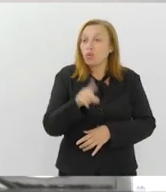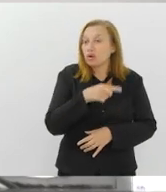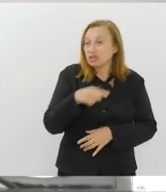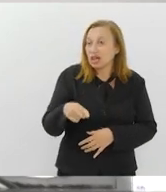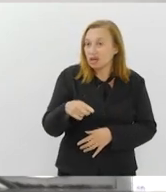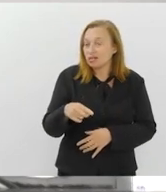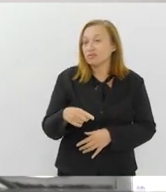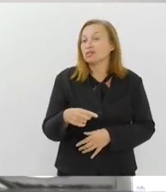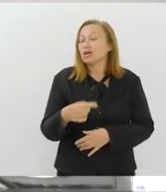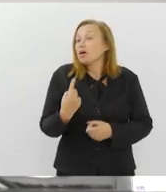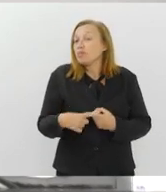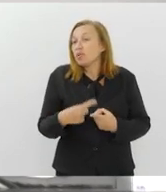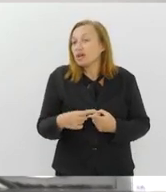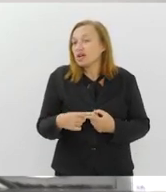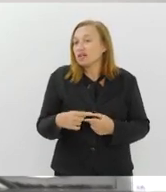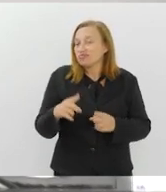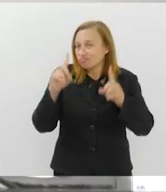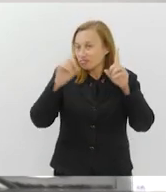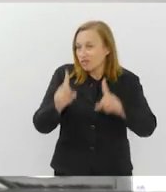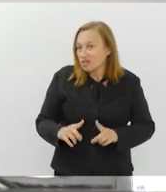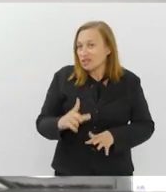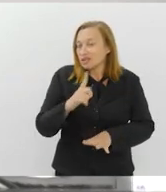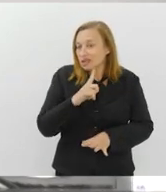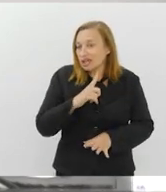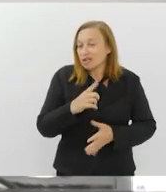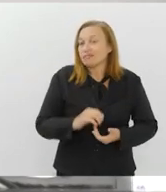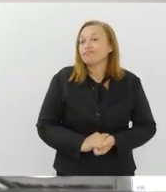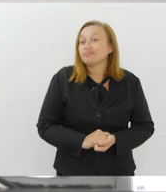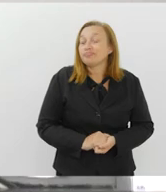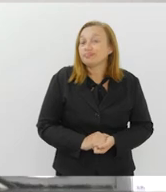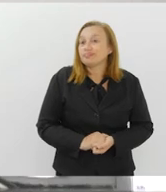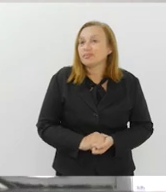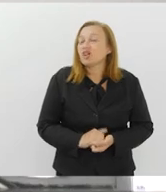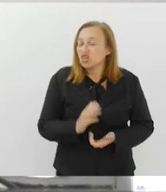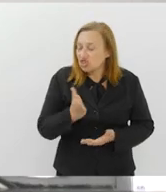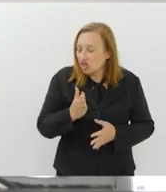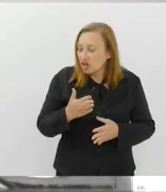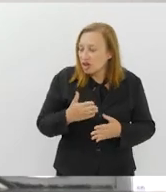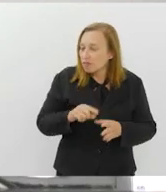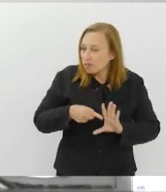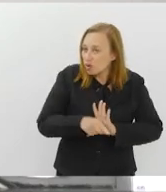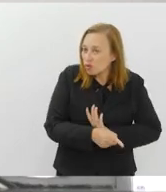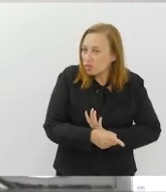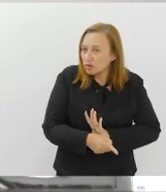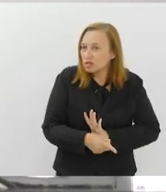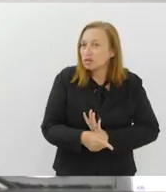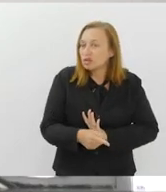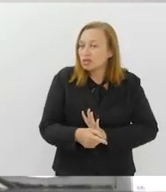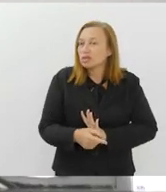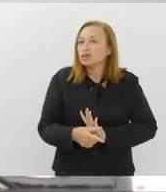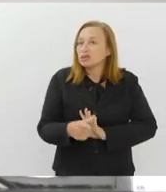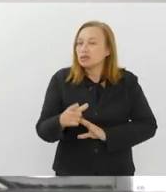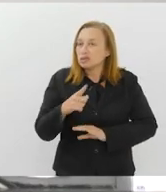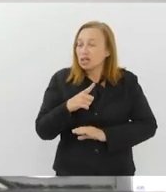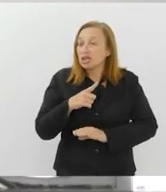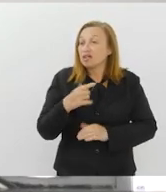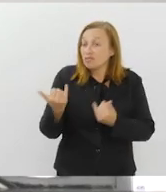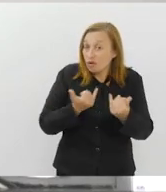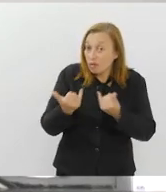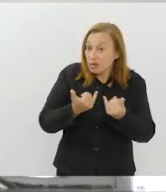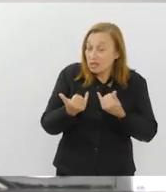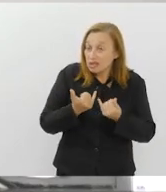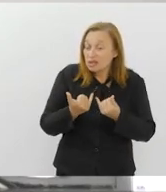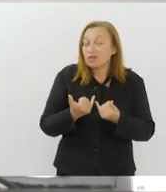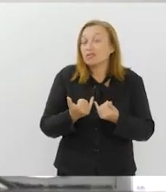unilateralmente porque as pessoas têm deficiência e houve a segregação. Então, assim, é para a gente já ir fundo. Vamos nas pessoas. Vocês têm o dado, têm um banco de dados. A gente tem que